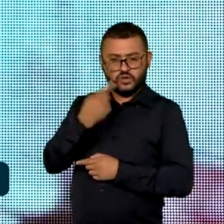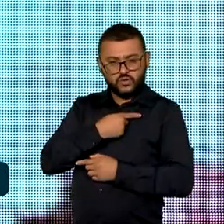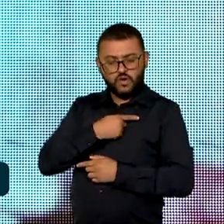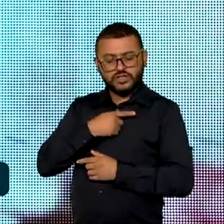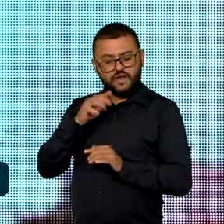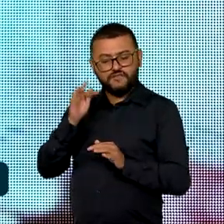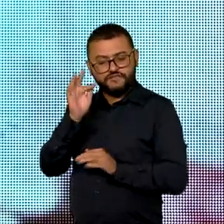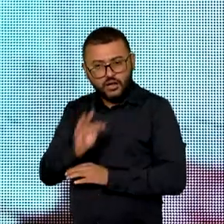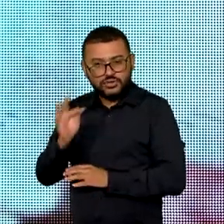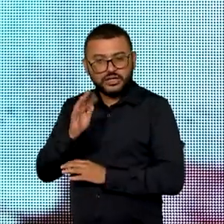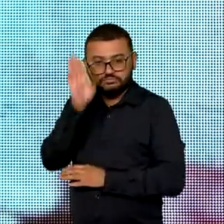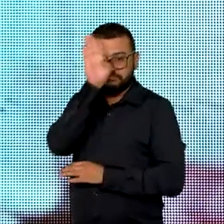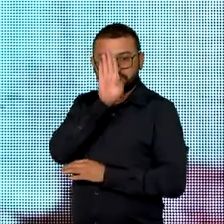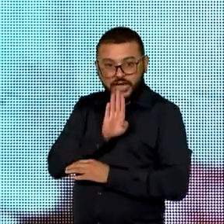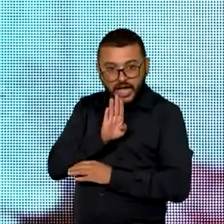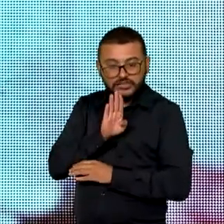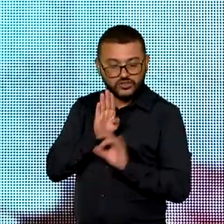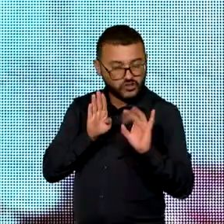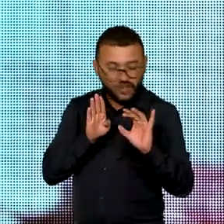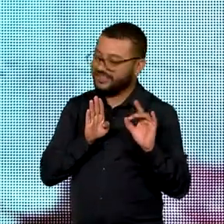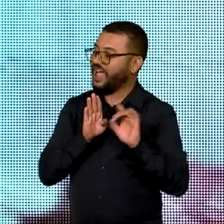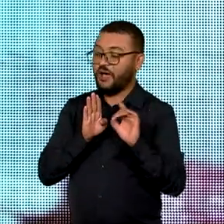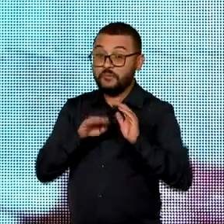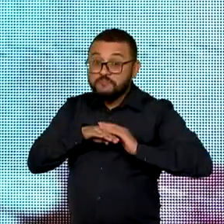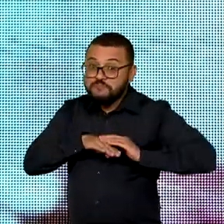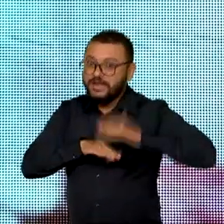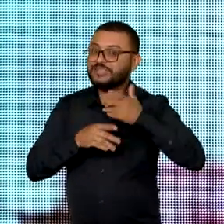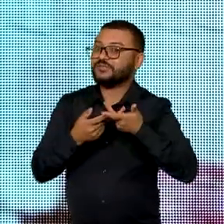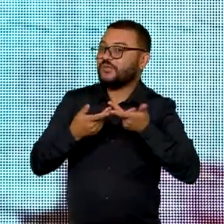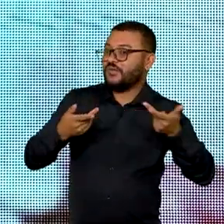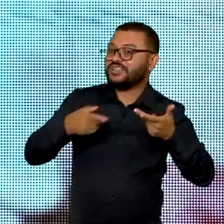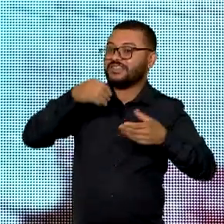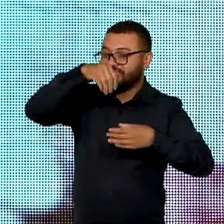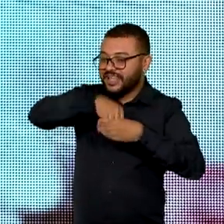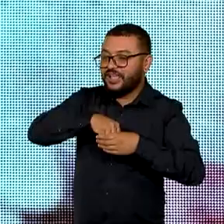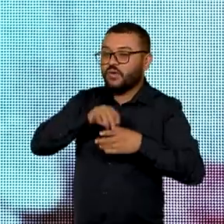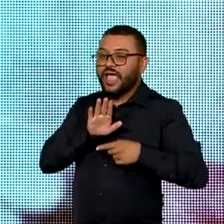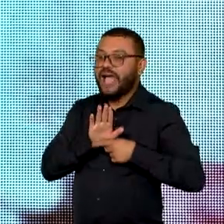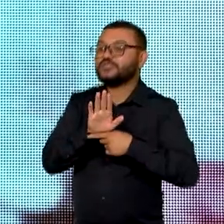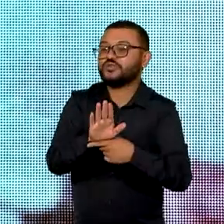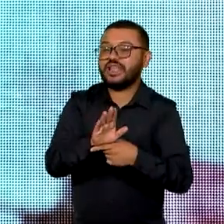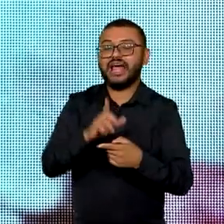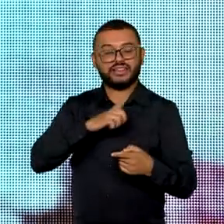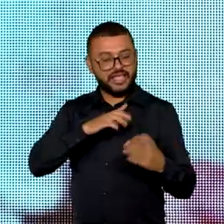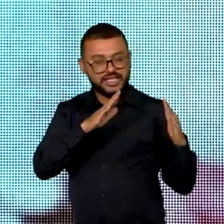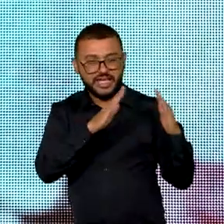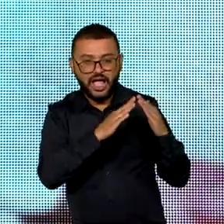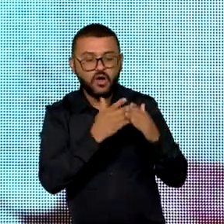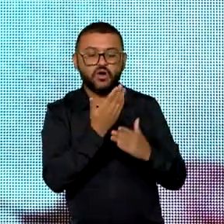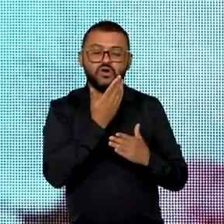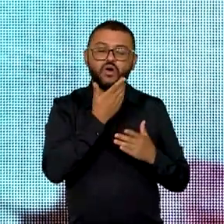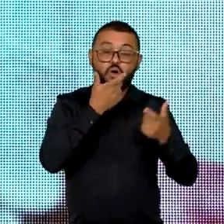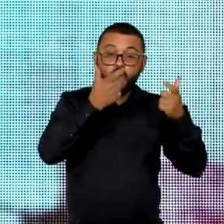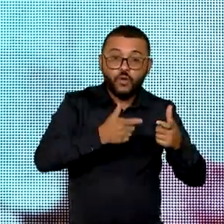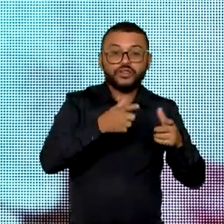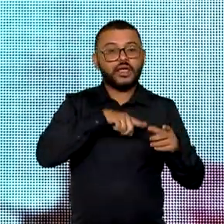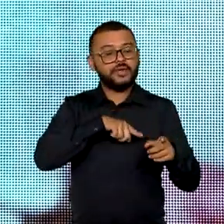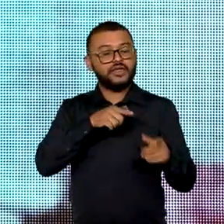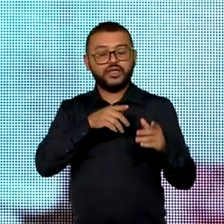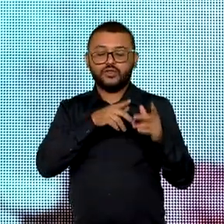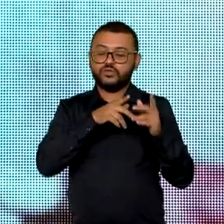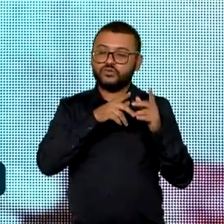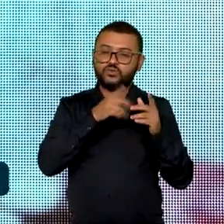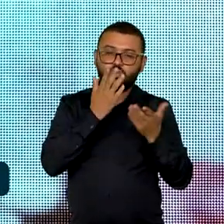que não só é gratuita, mas que oferece auxílio, alojamento, alimentação,